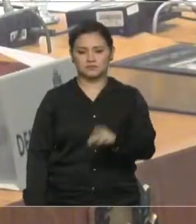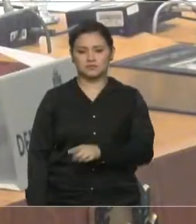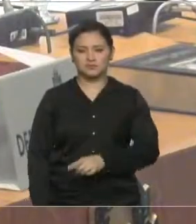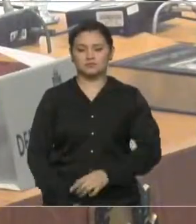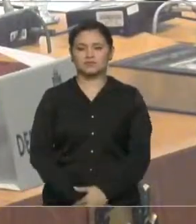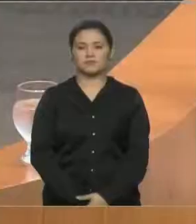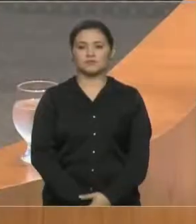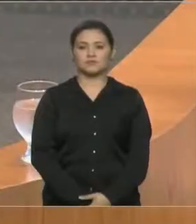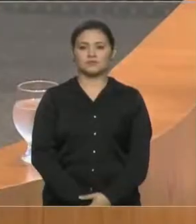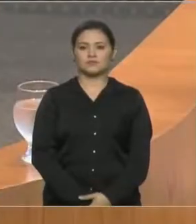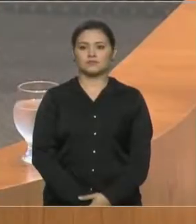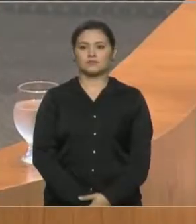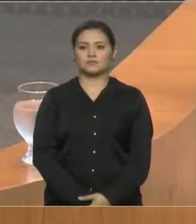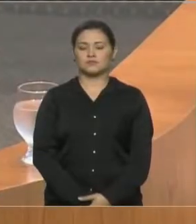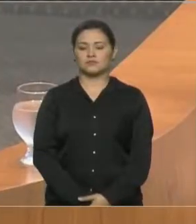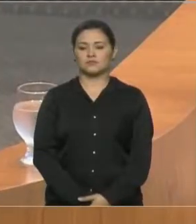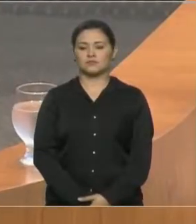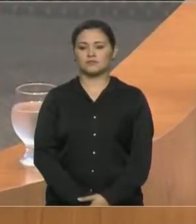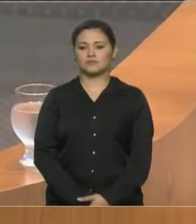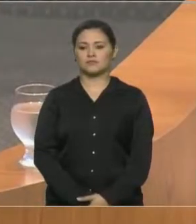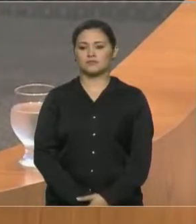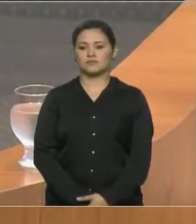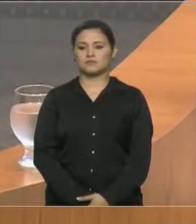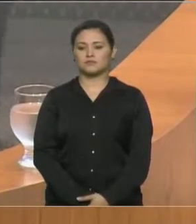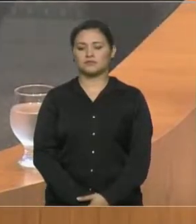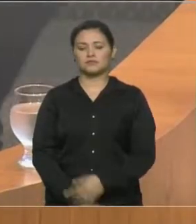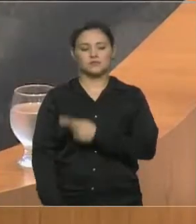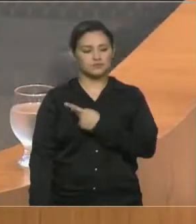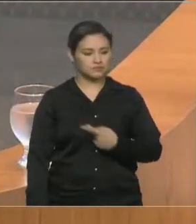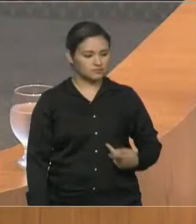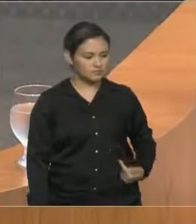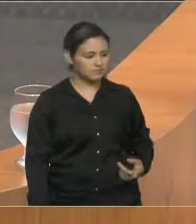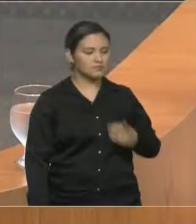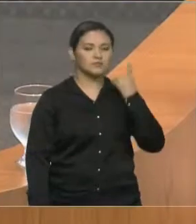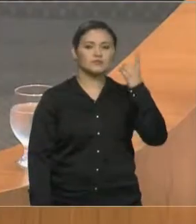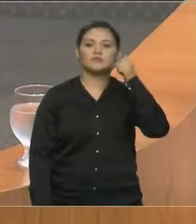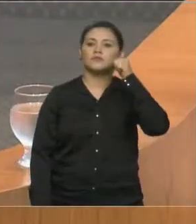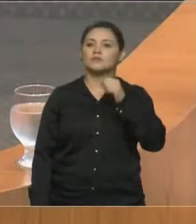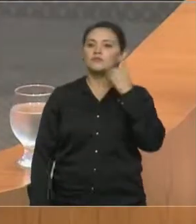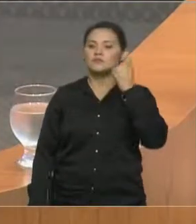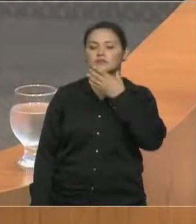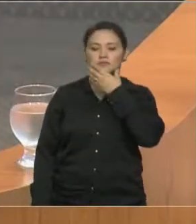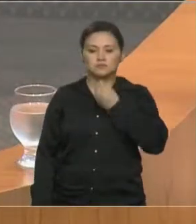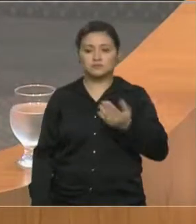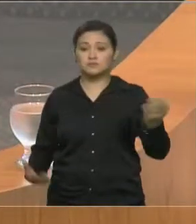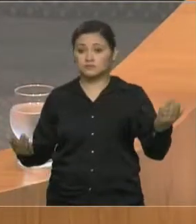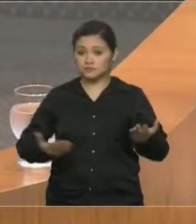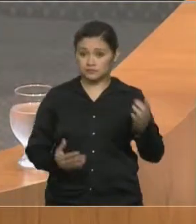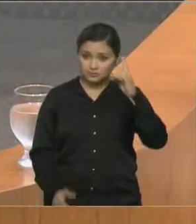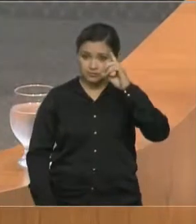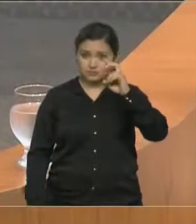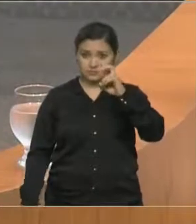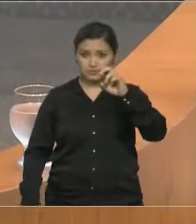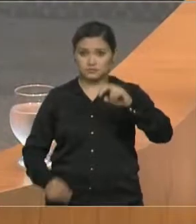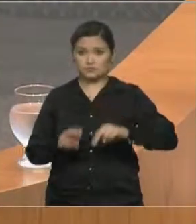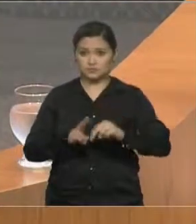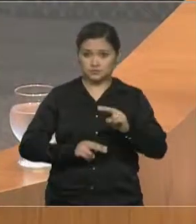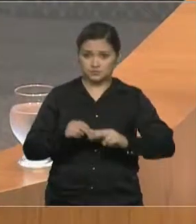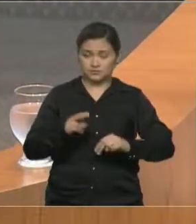Senhora Presidente, senhores deputados, senhoras deputadas, hoje, dia 5 de junho, é o Dia Mundial do Meio